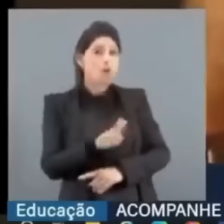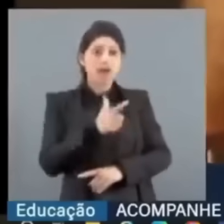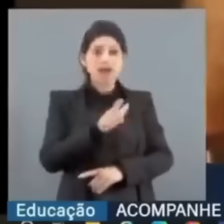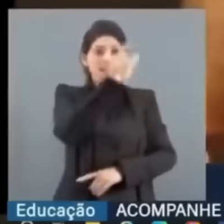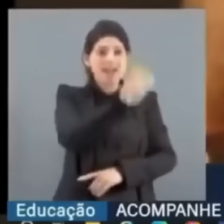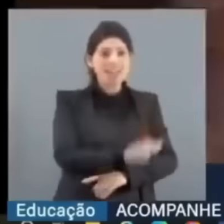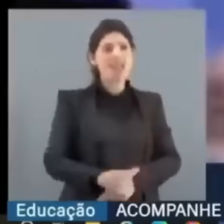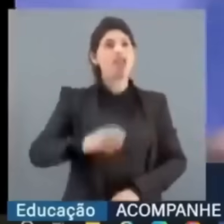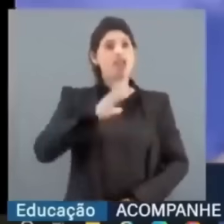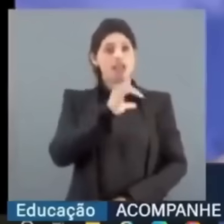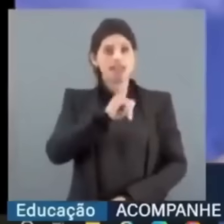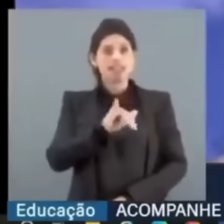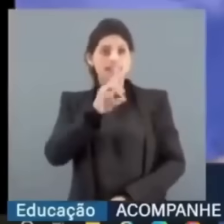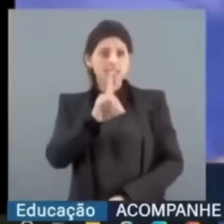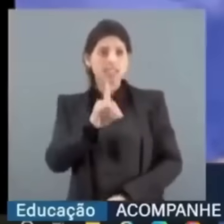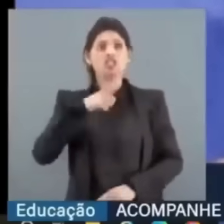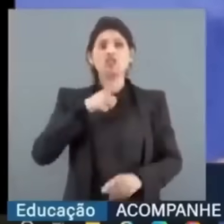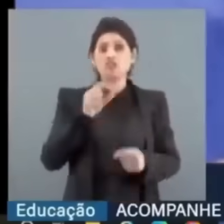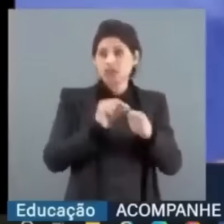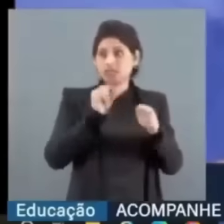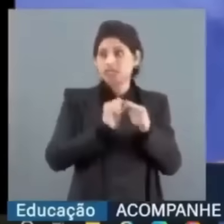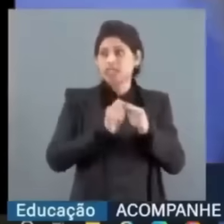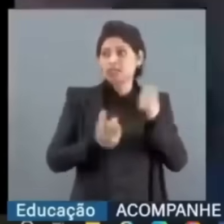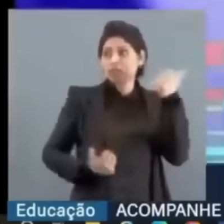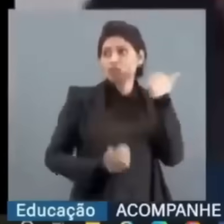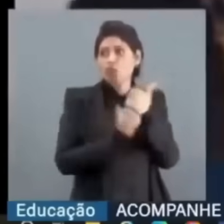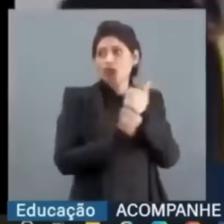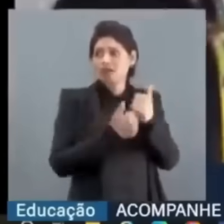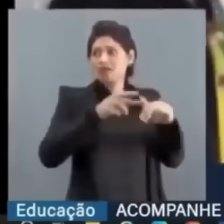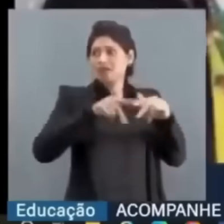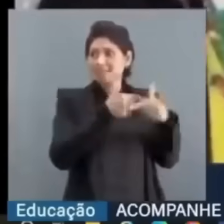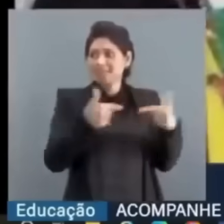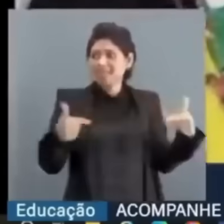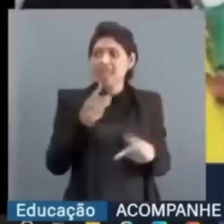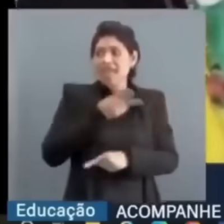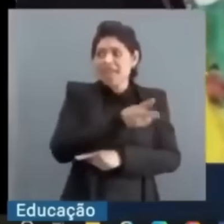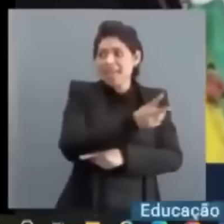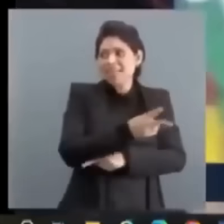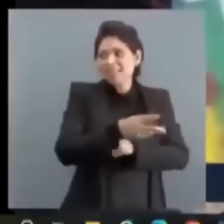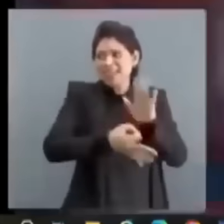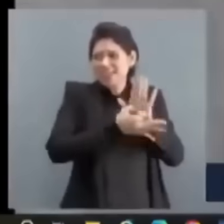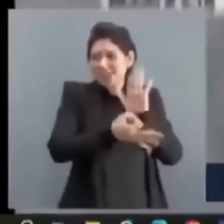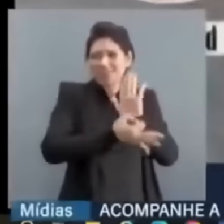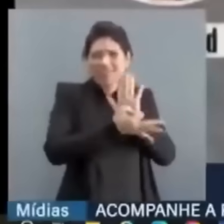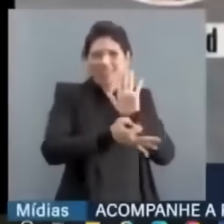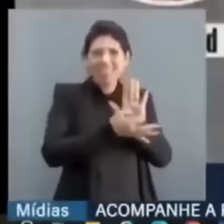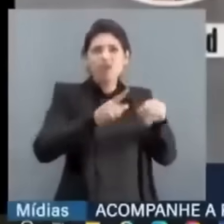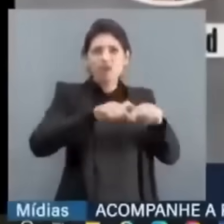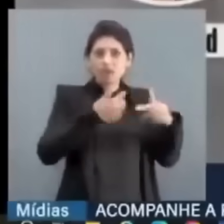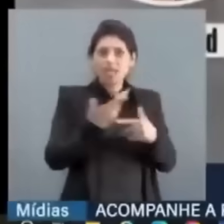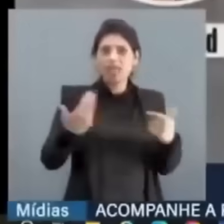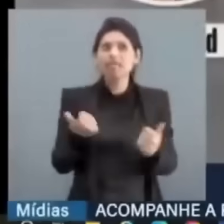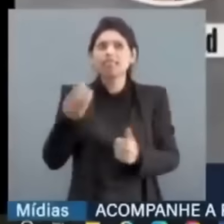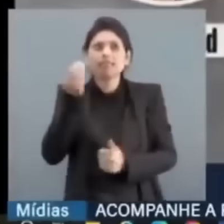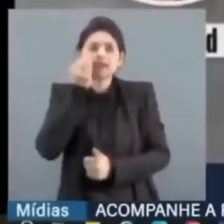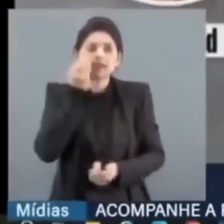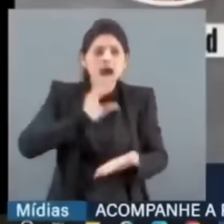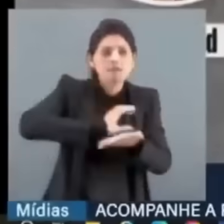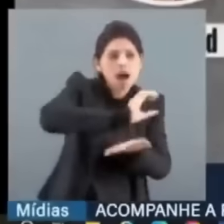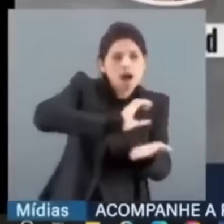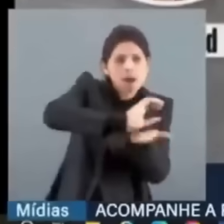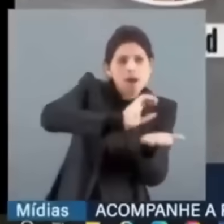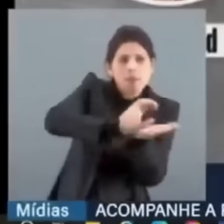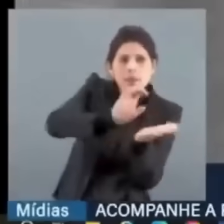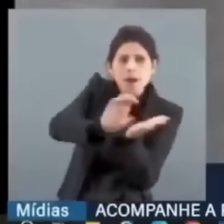Cid agia. Braço direito de Bolsonaro na presidência, ele é suspeito de ajudar a operar um esquema de rachadinha dentro